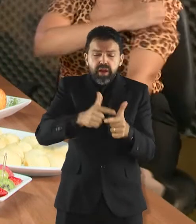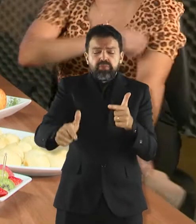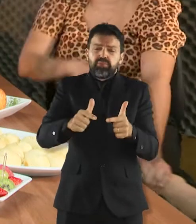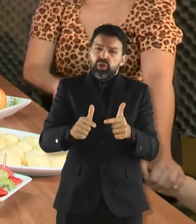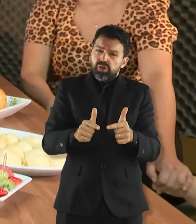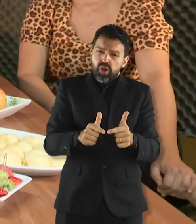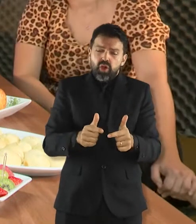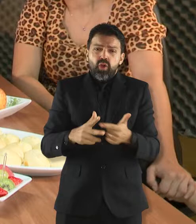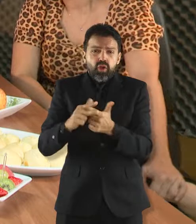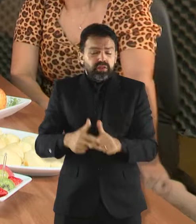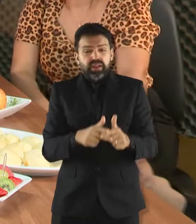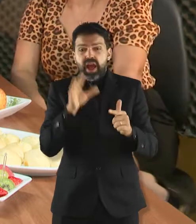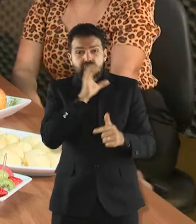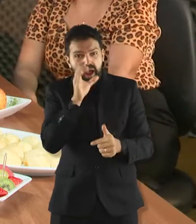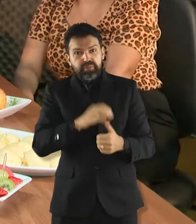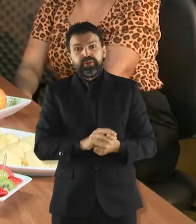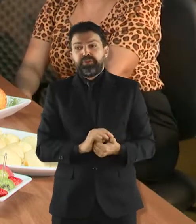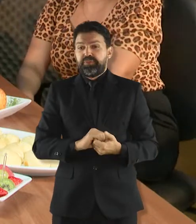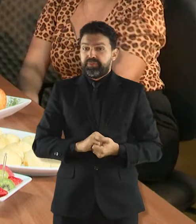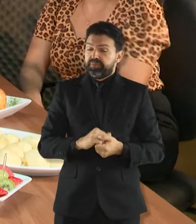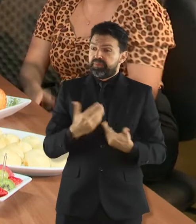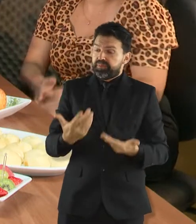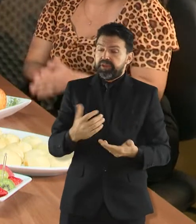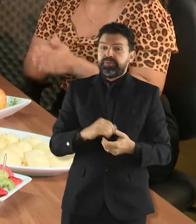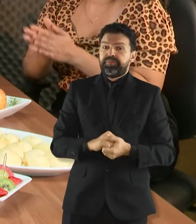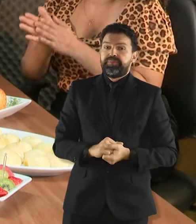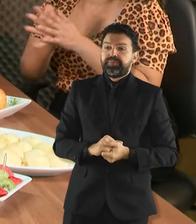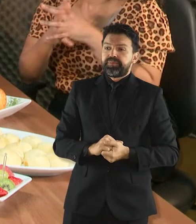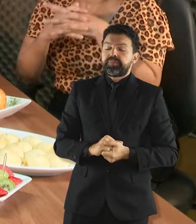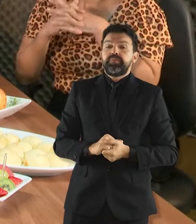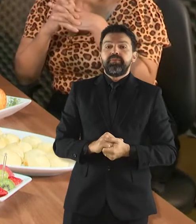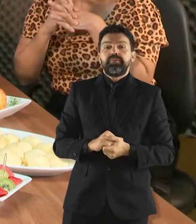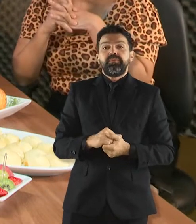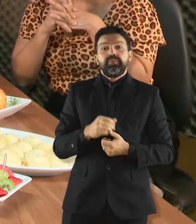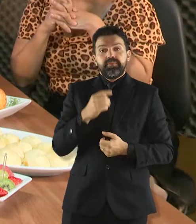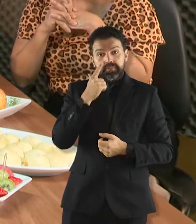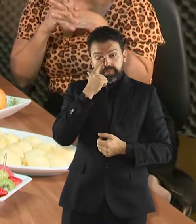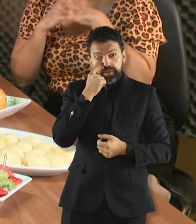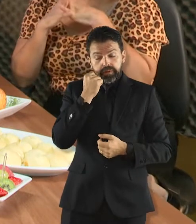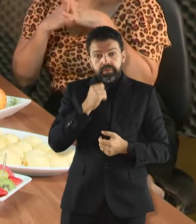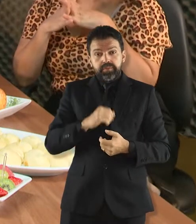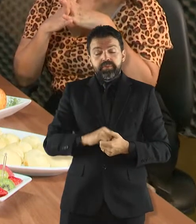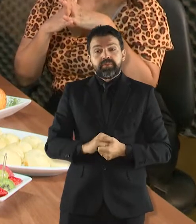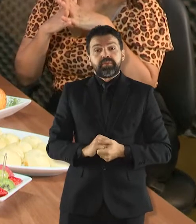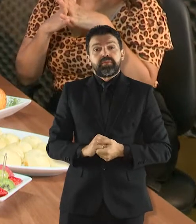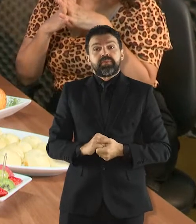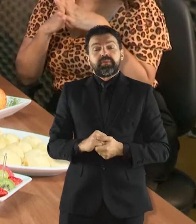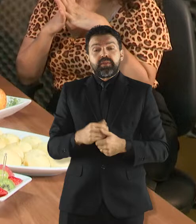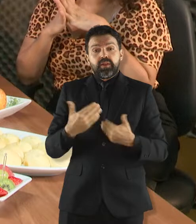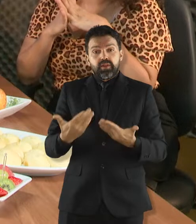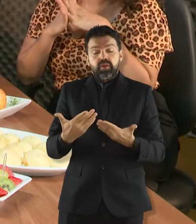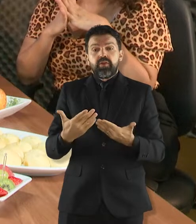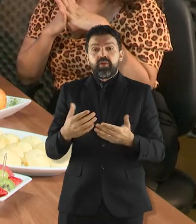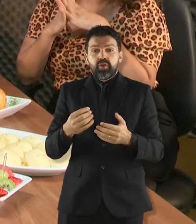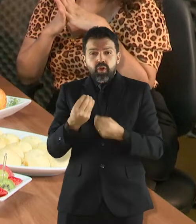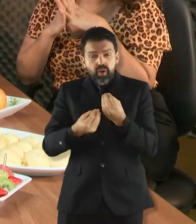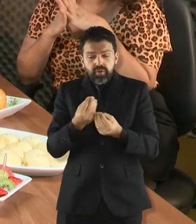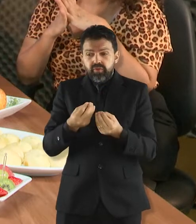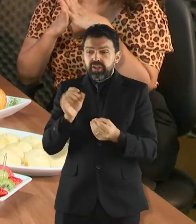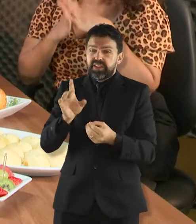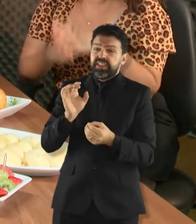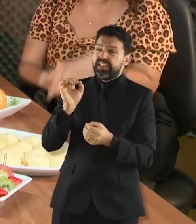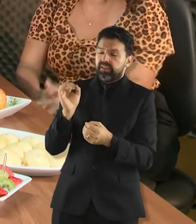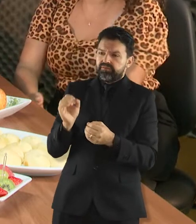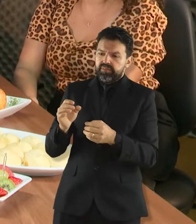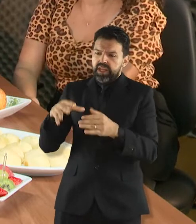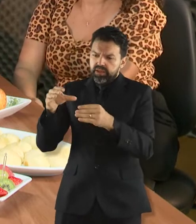resolve tudo. E como foi assim para você sair, né, da sala de aula e vir trabalhar